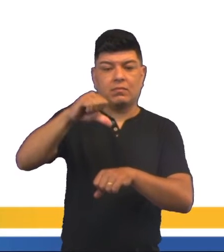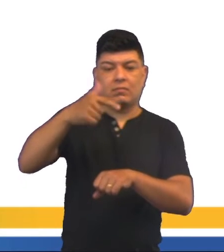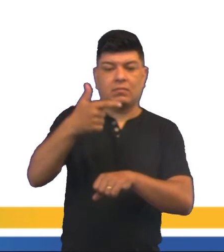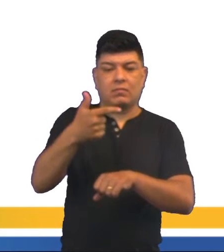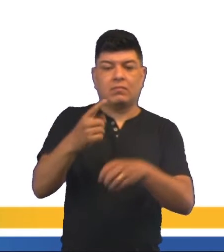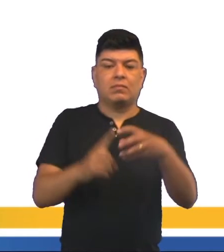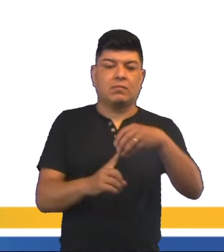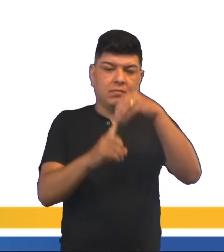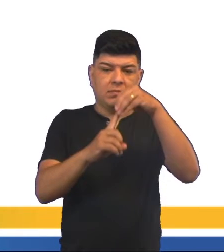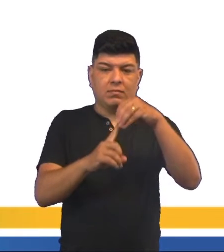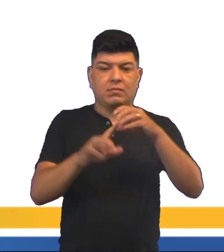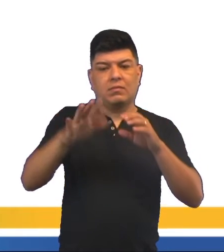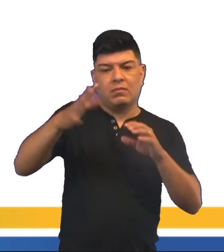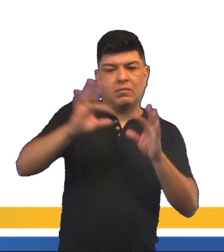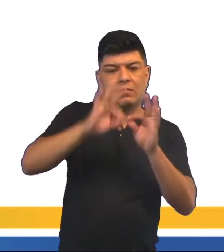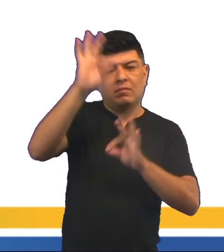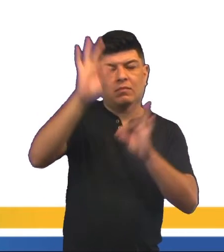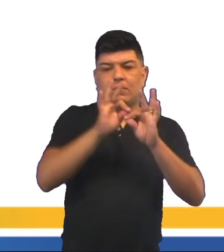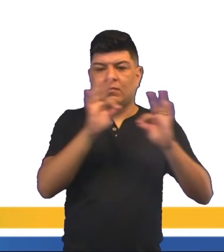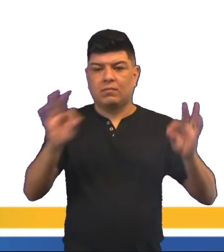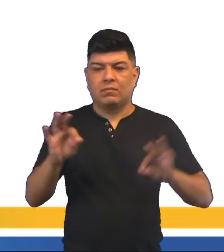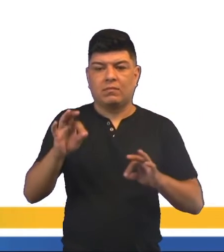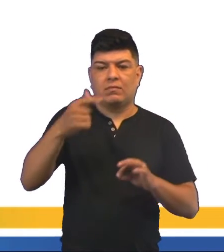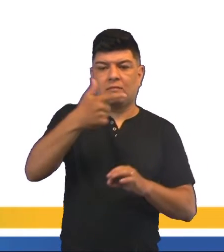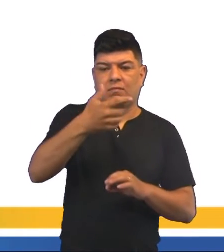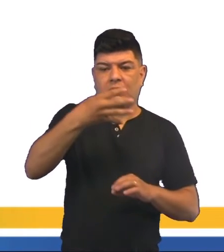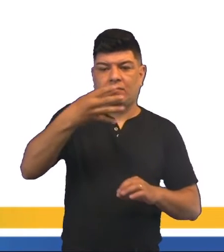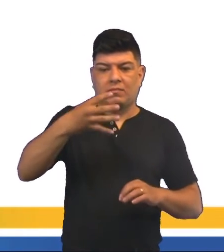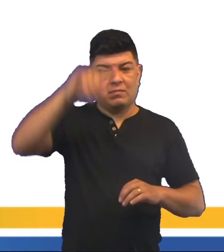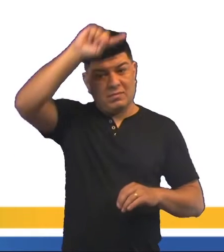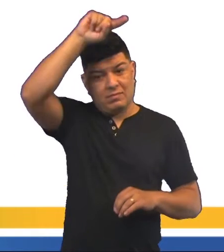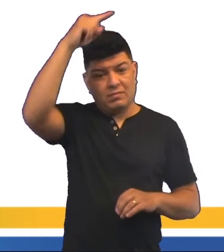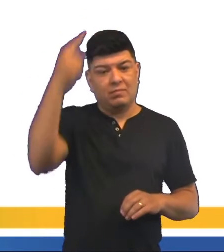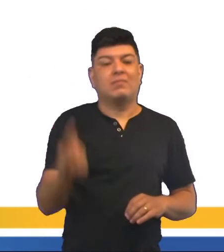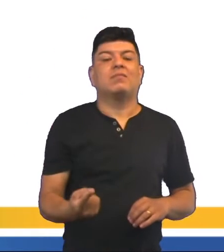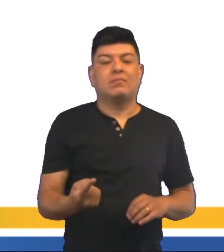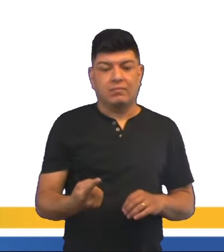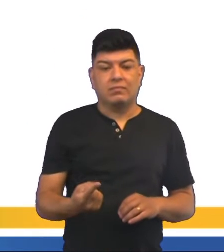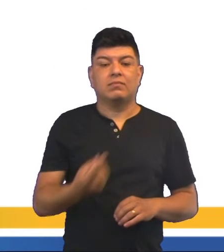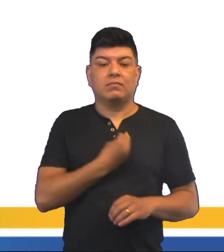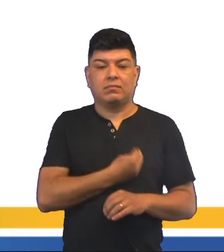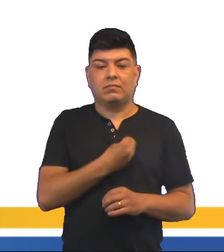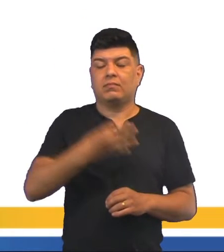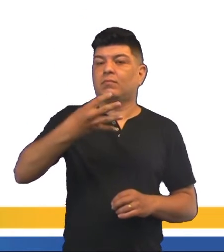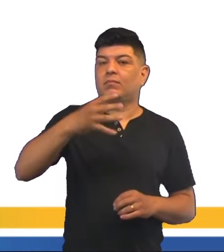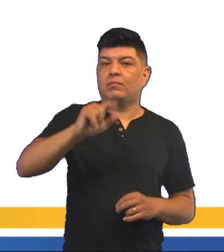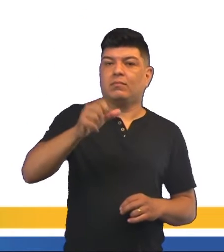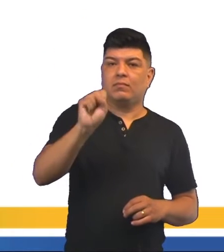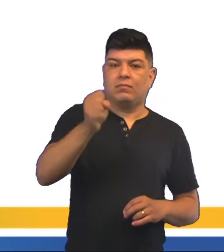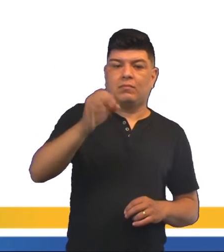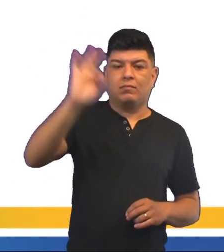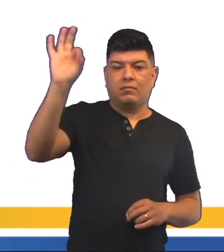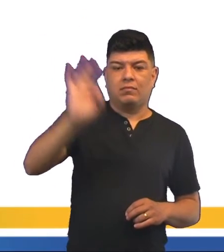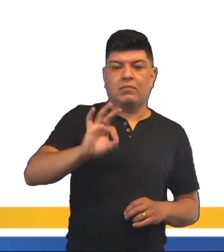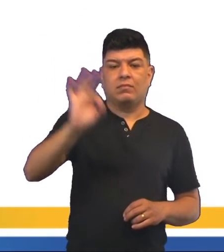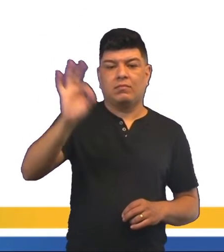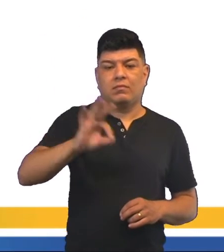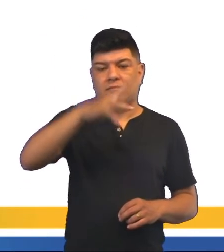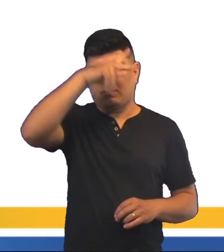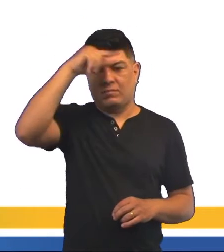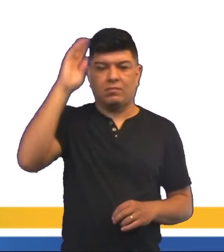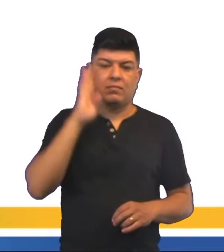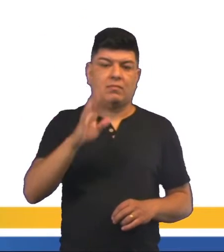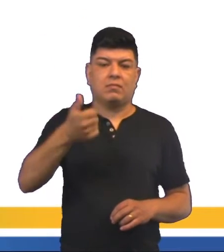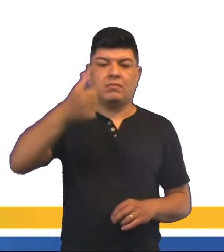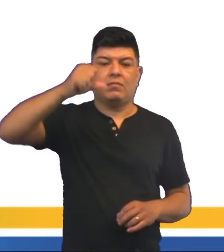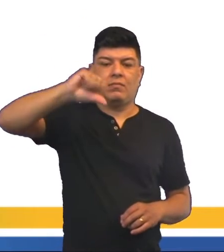totalizam 92 unidades. Elas cobrem uma área de mais de 24 milhões de hectares, né, representando 4,8%